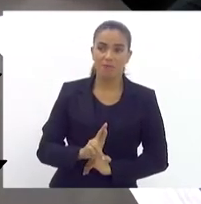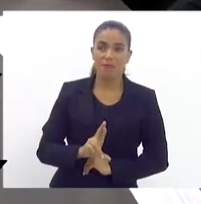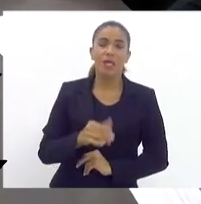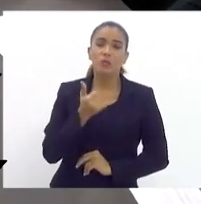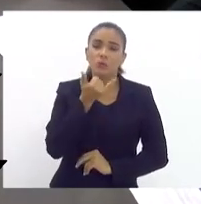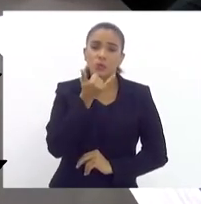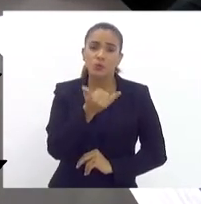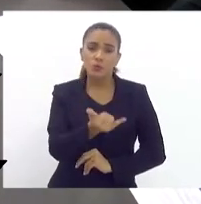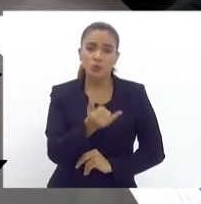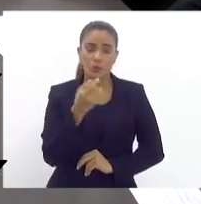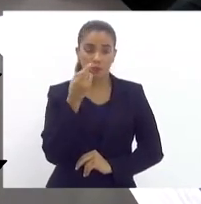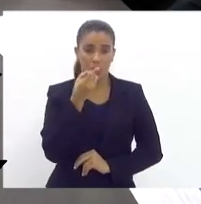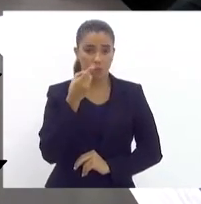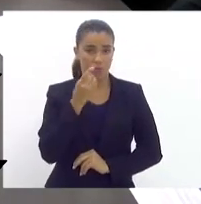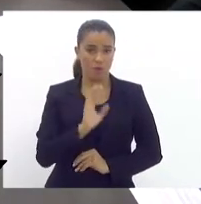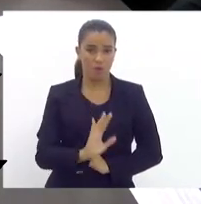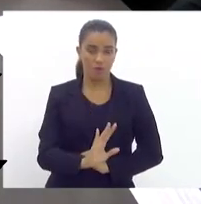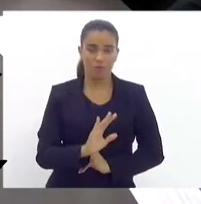Desculpa, deputado.